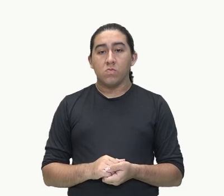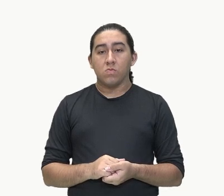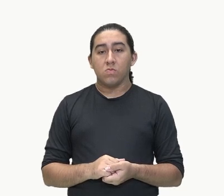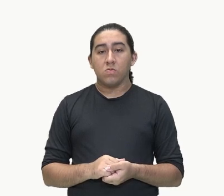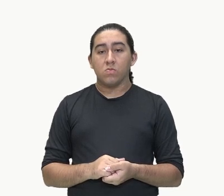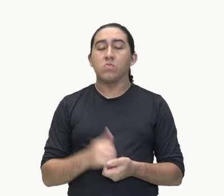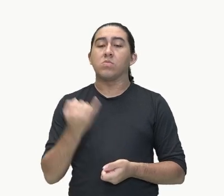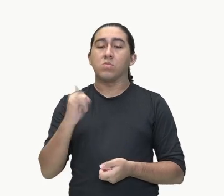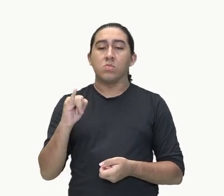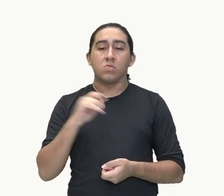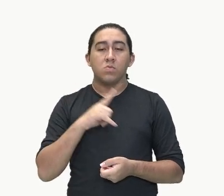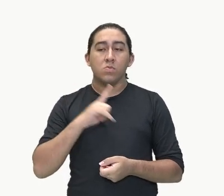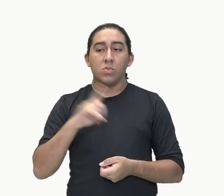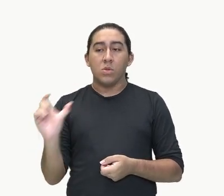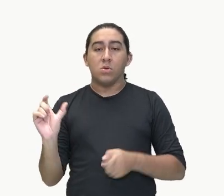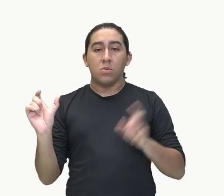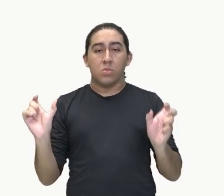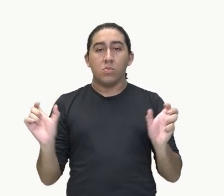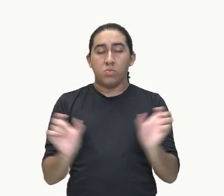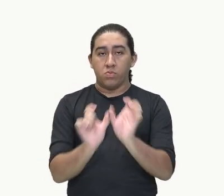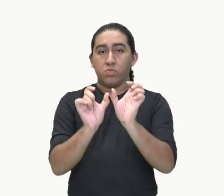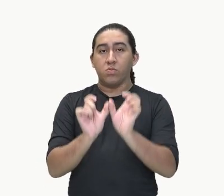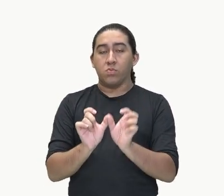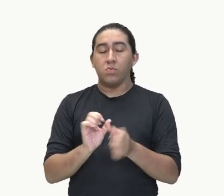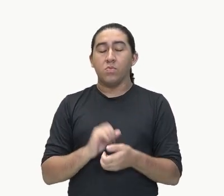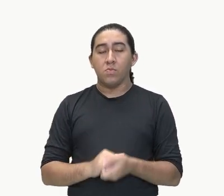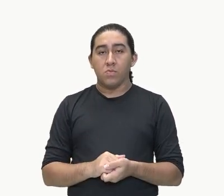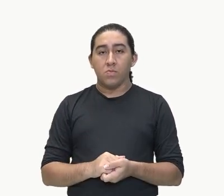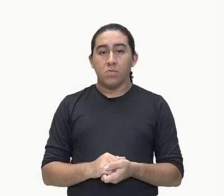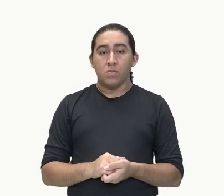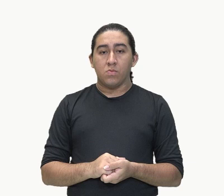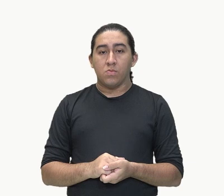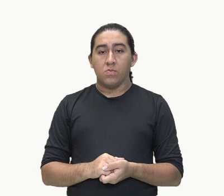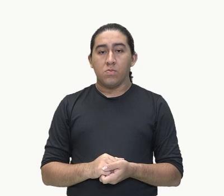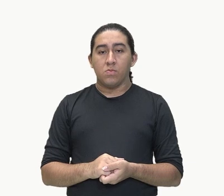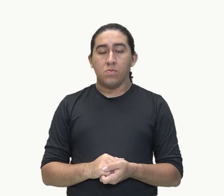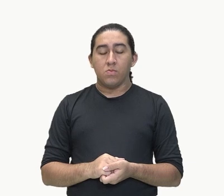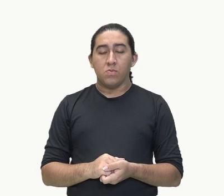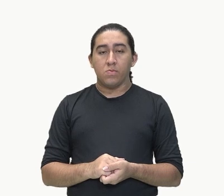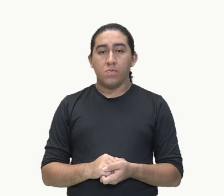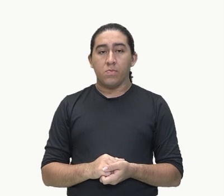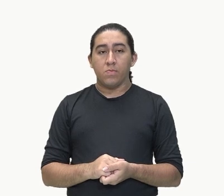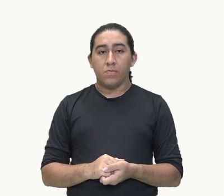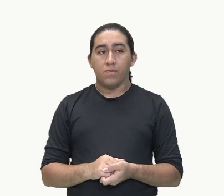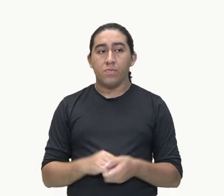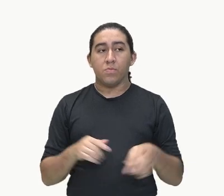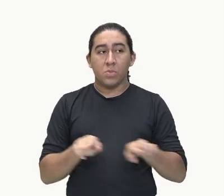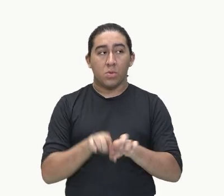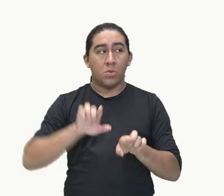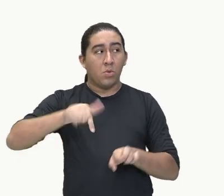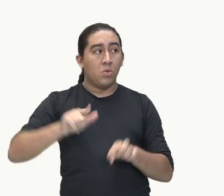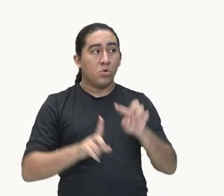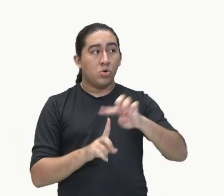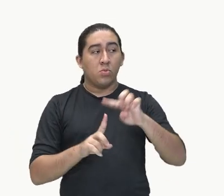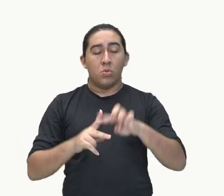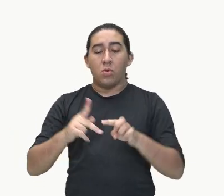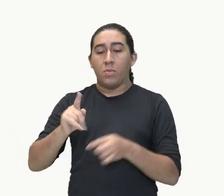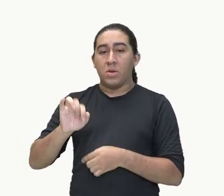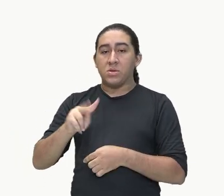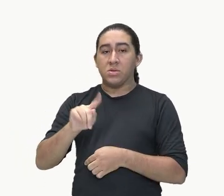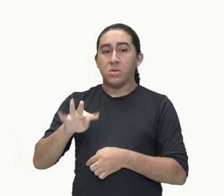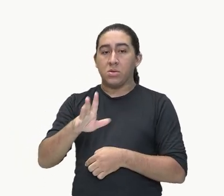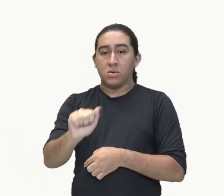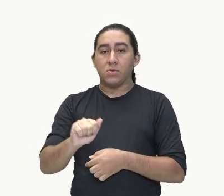formados por prefixos e sufixos, simultaneamente, né, que vem junto, e a parassintética. Eu não